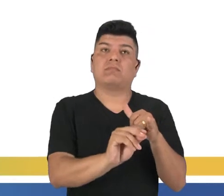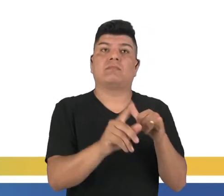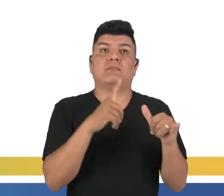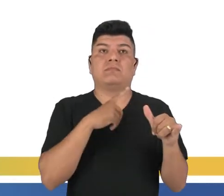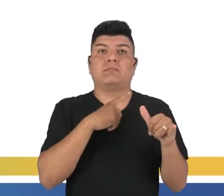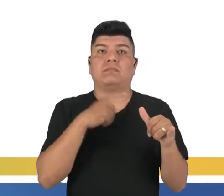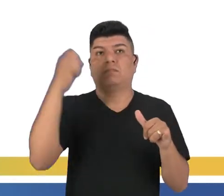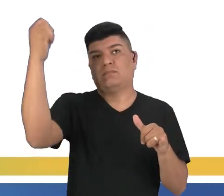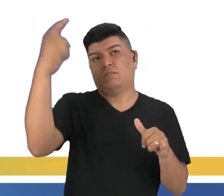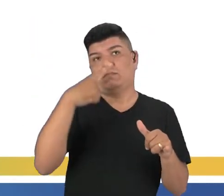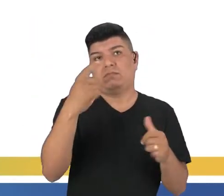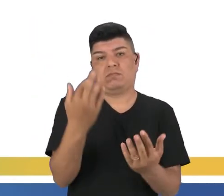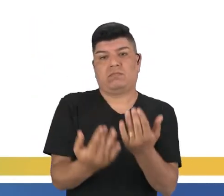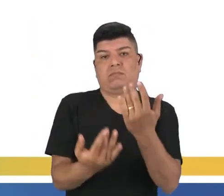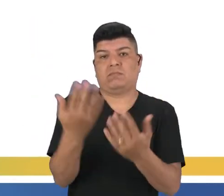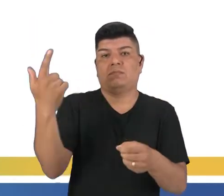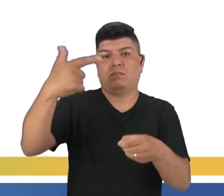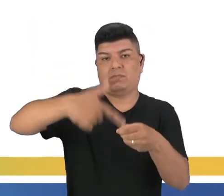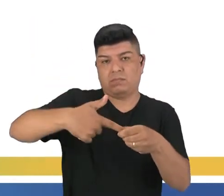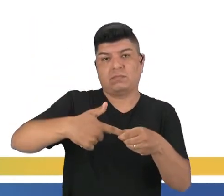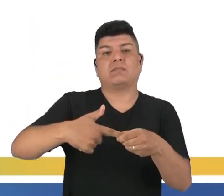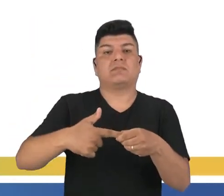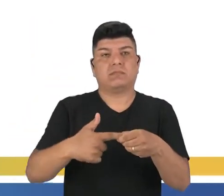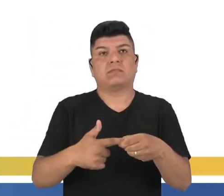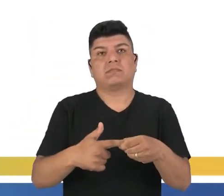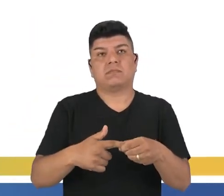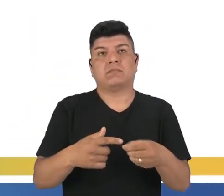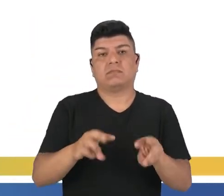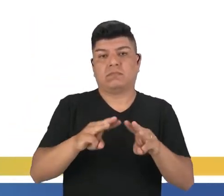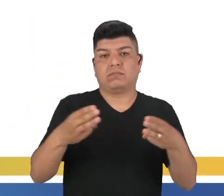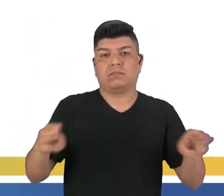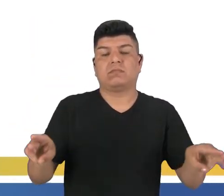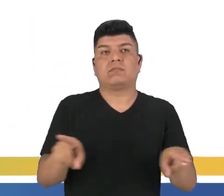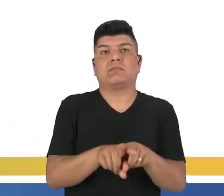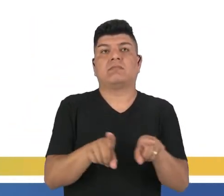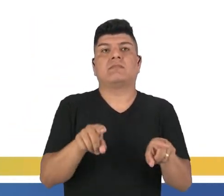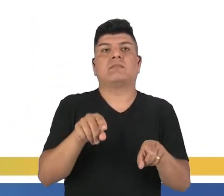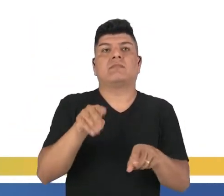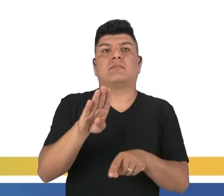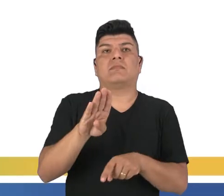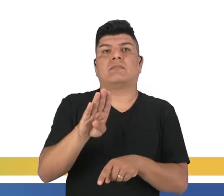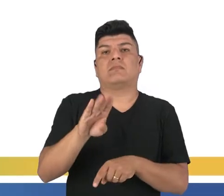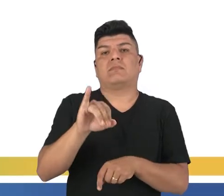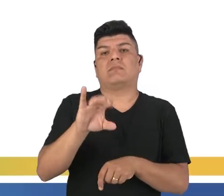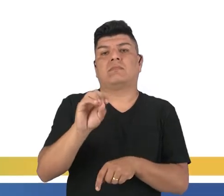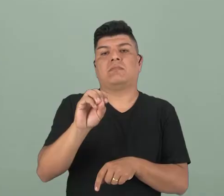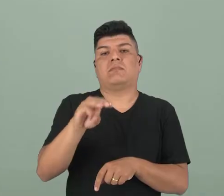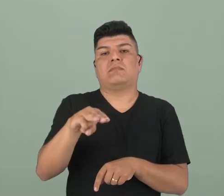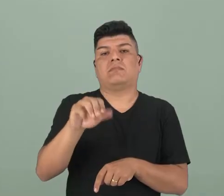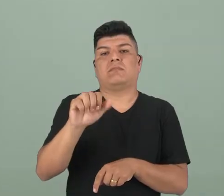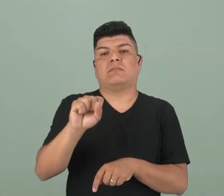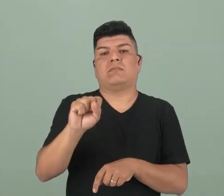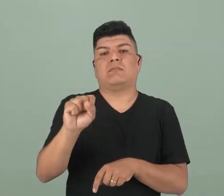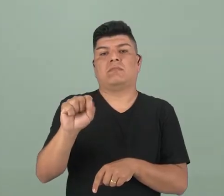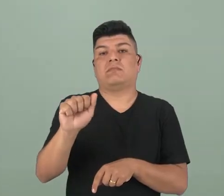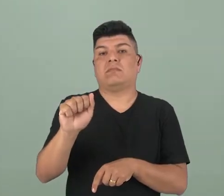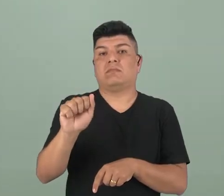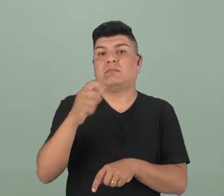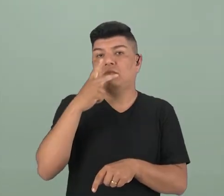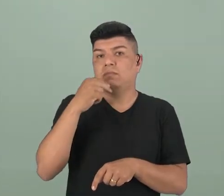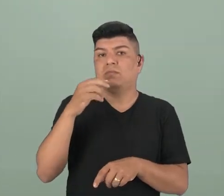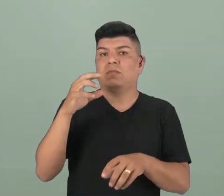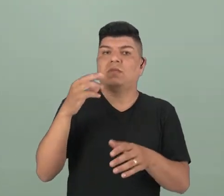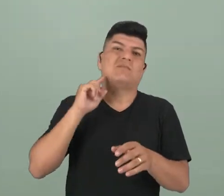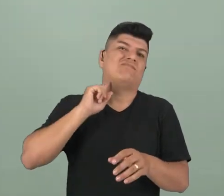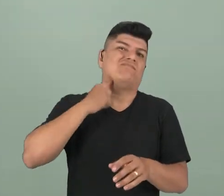de combustível, que se fala muito hoje é em biomassa. O que seria biomassa? É um combustível biodegradável, que não polui